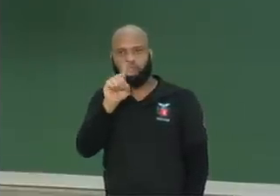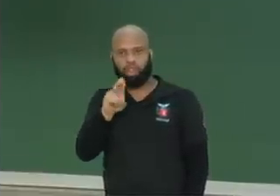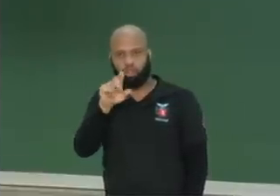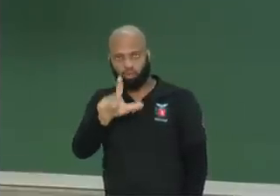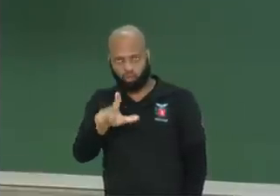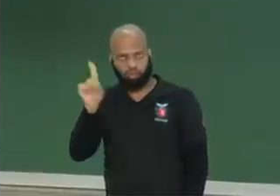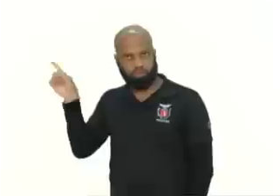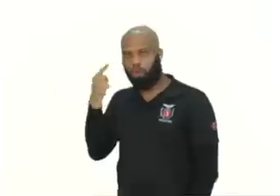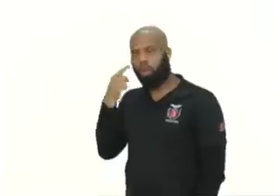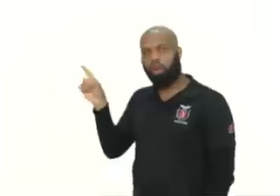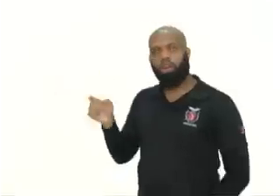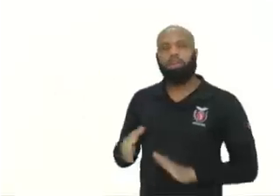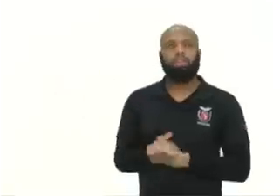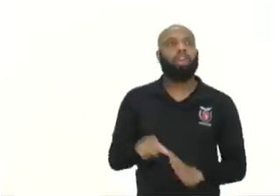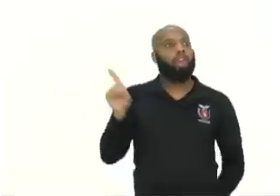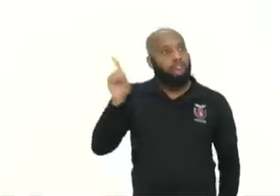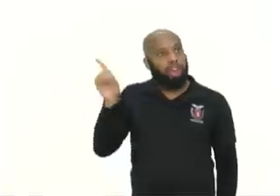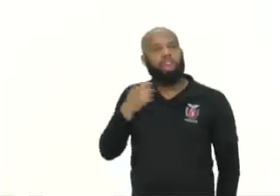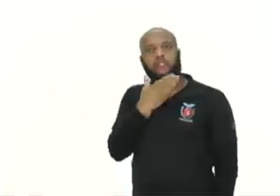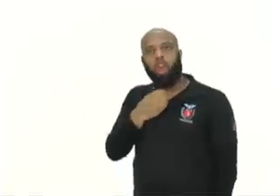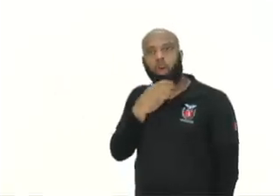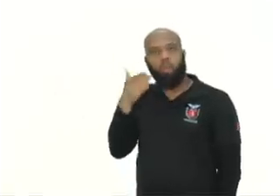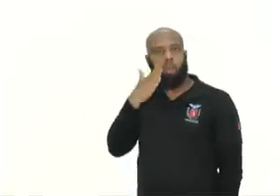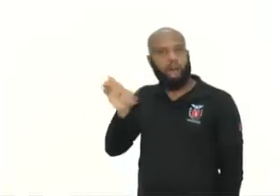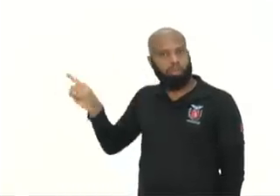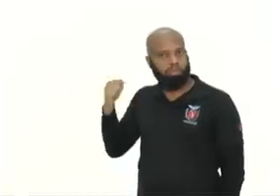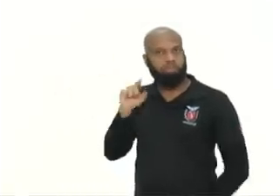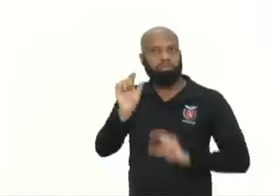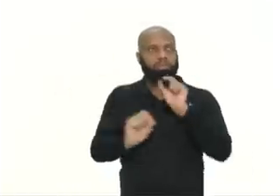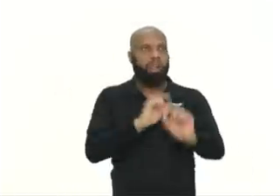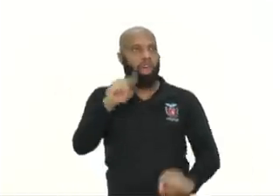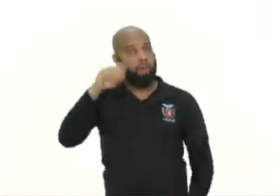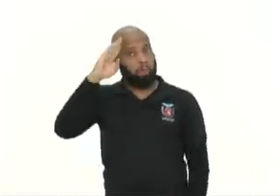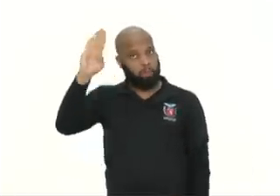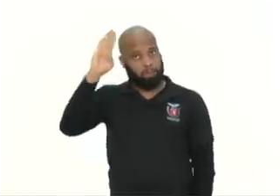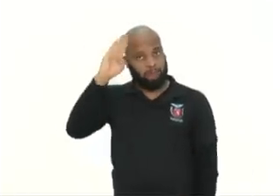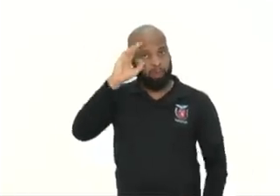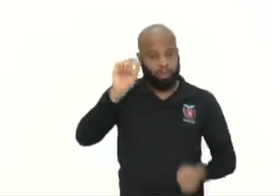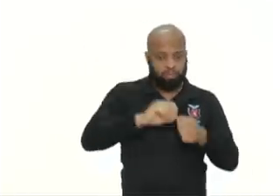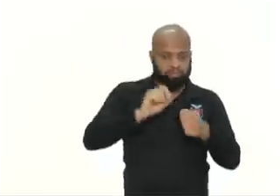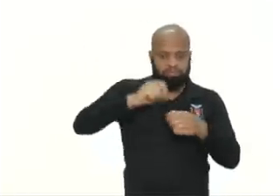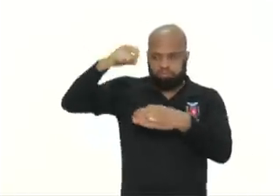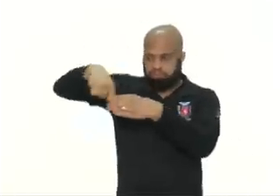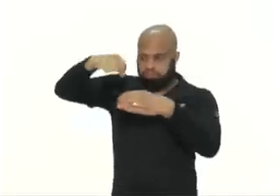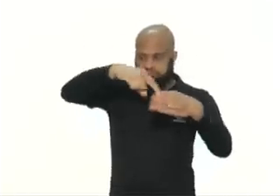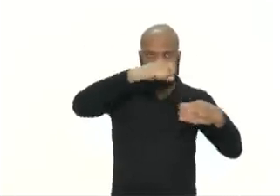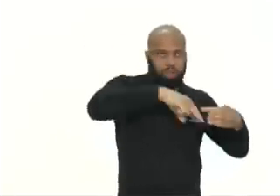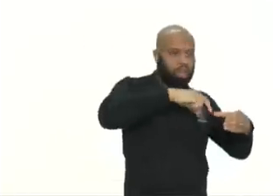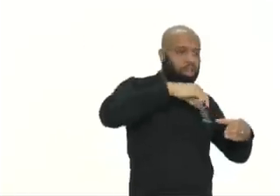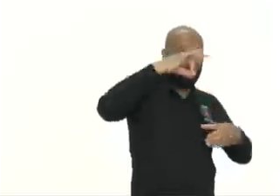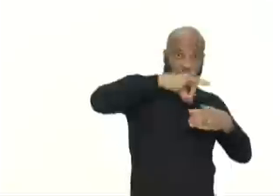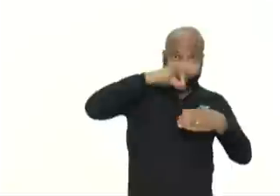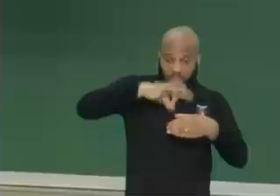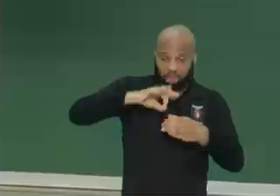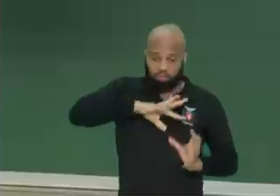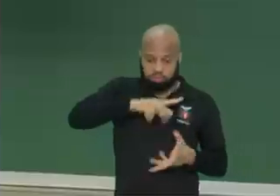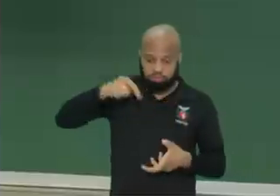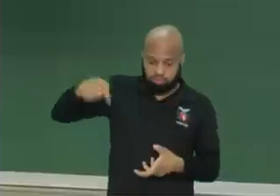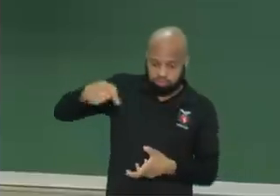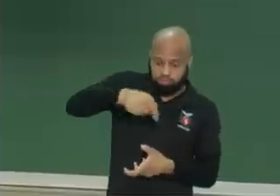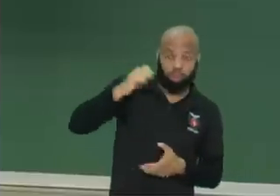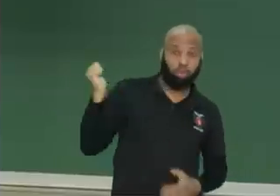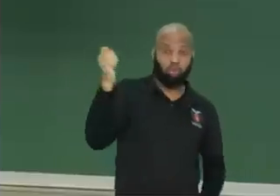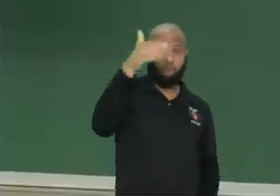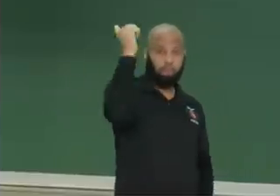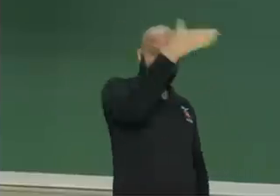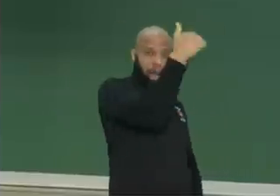como Barão de Serra Azul. O Barão de Serra Azul, ele foi o principal produtor de erva mate do mundo durante o século